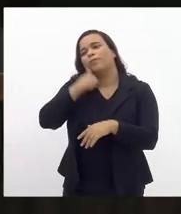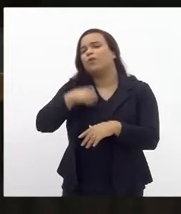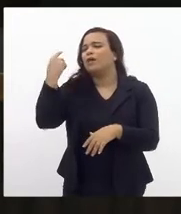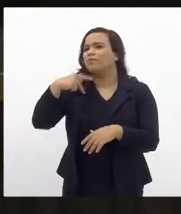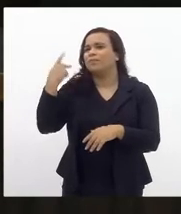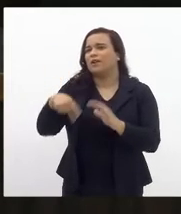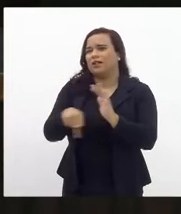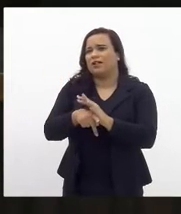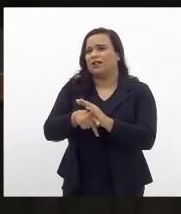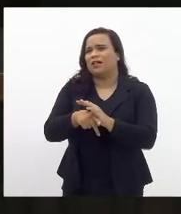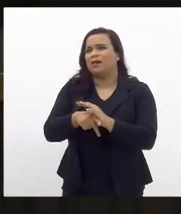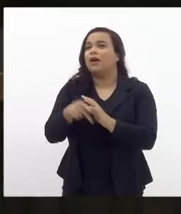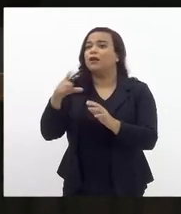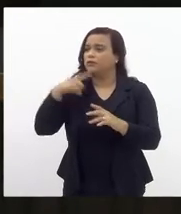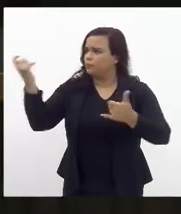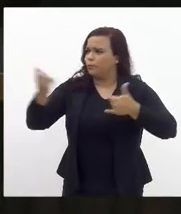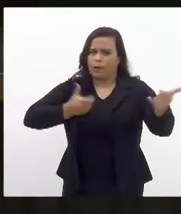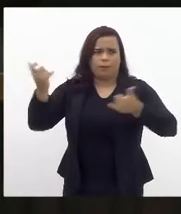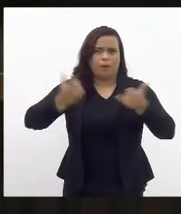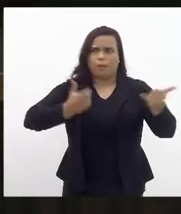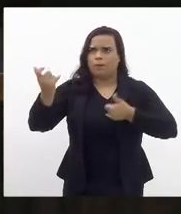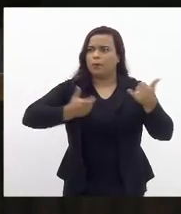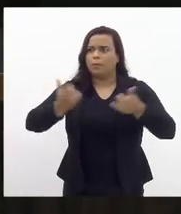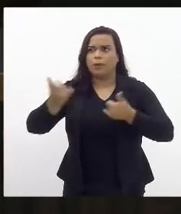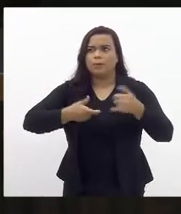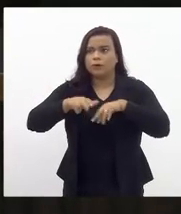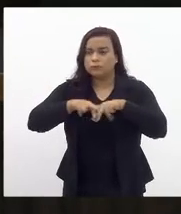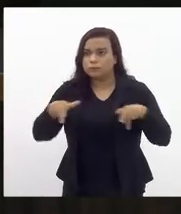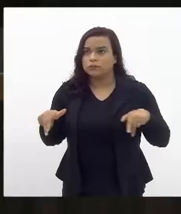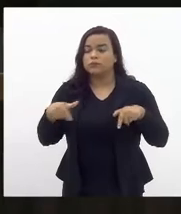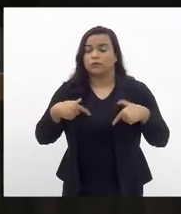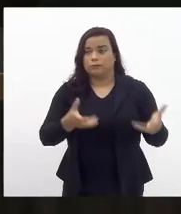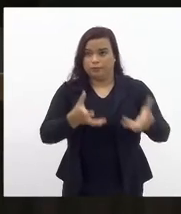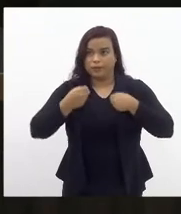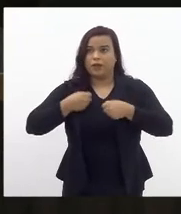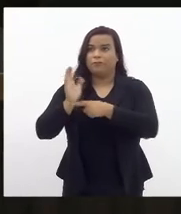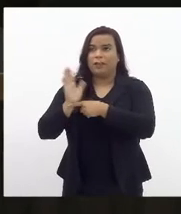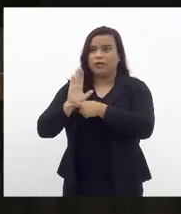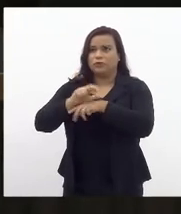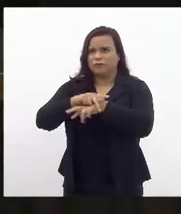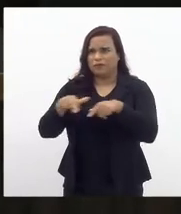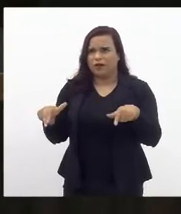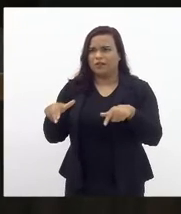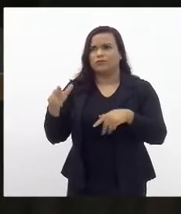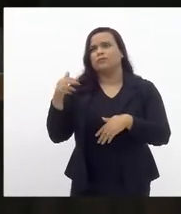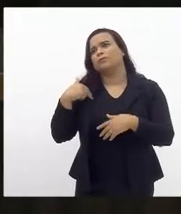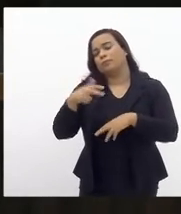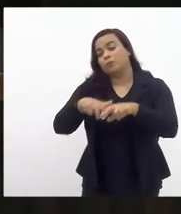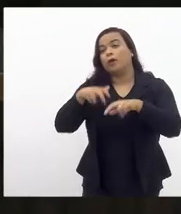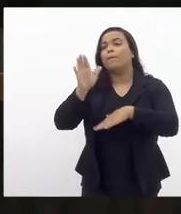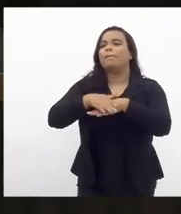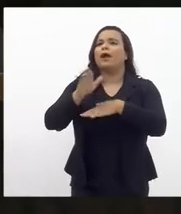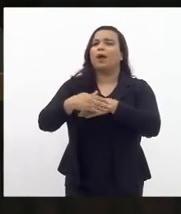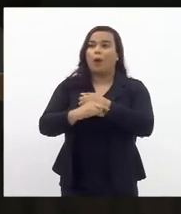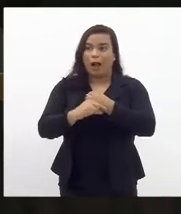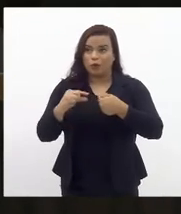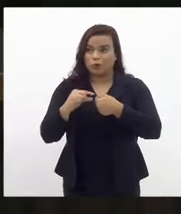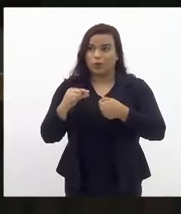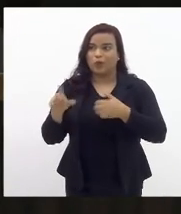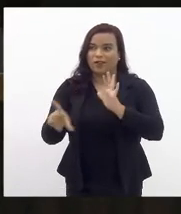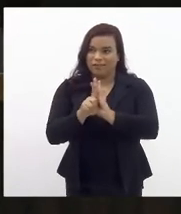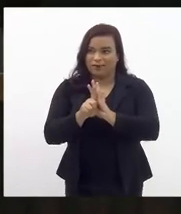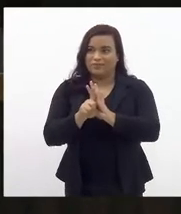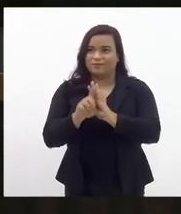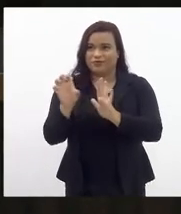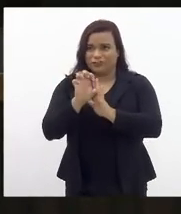uma enxurrada, porque eu recebi os vídeos por ser autora da lei, do